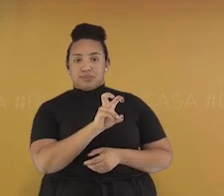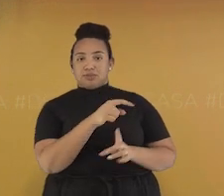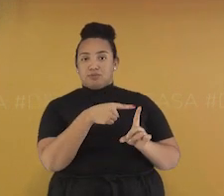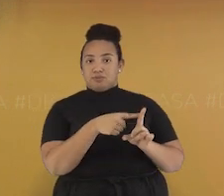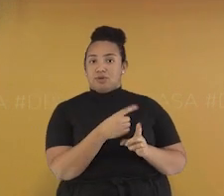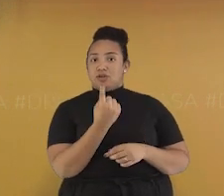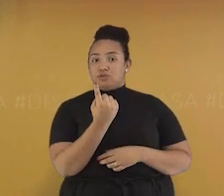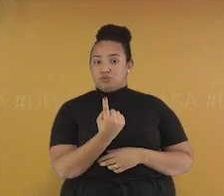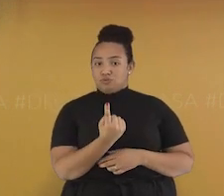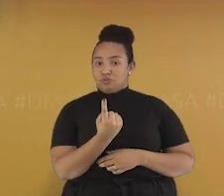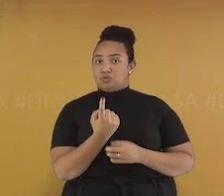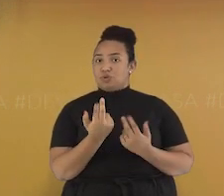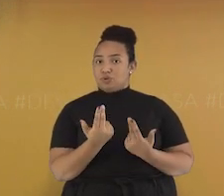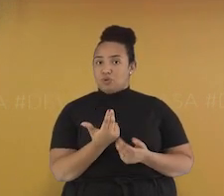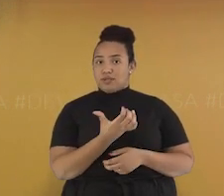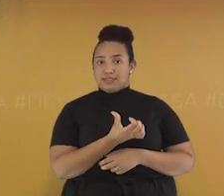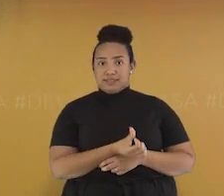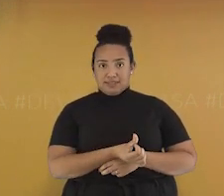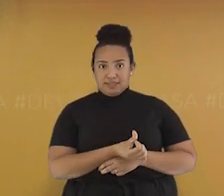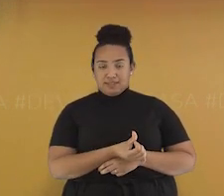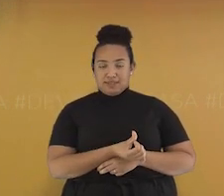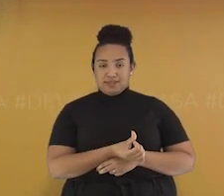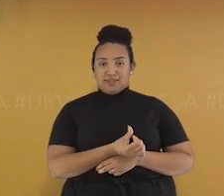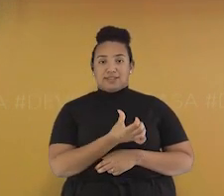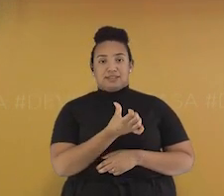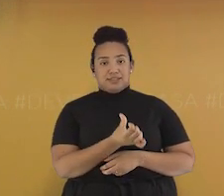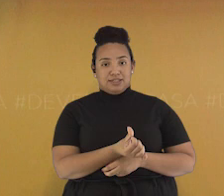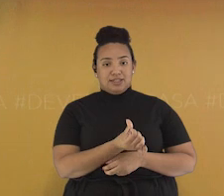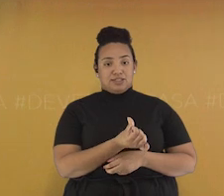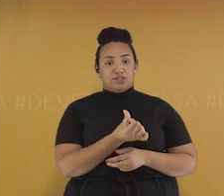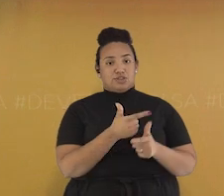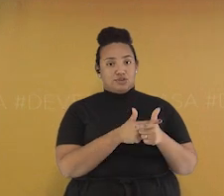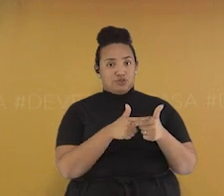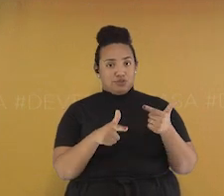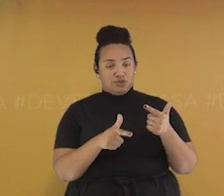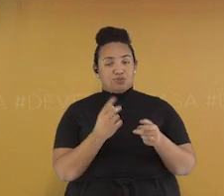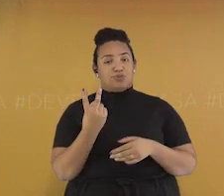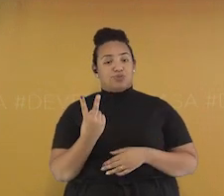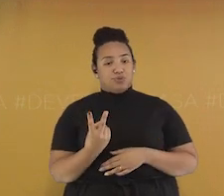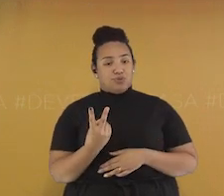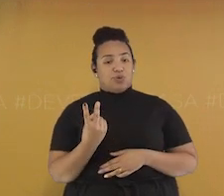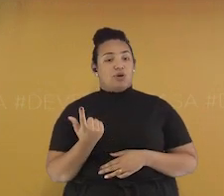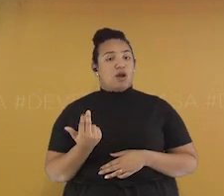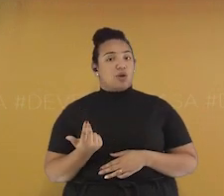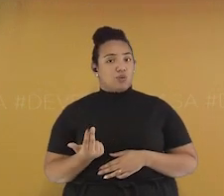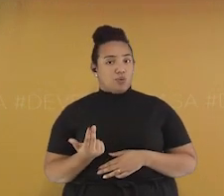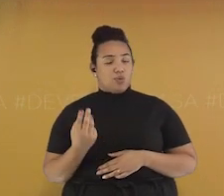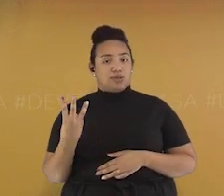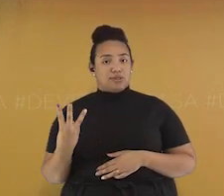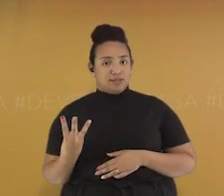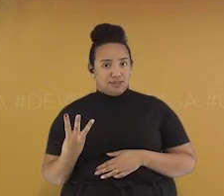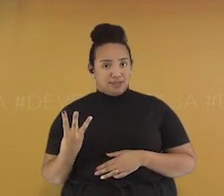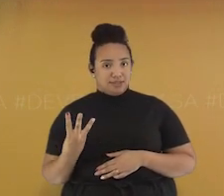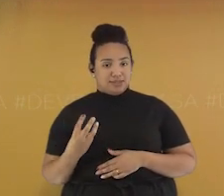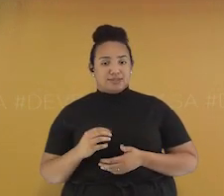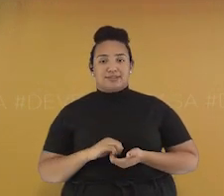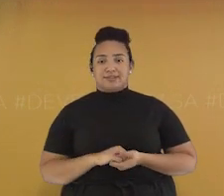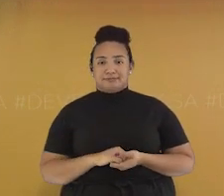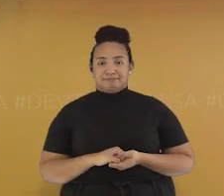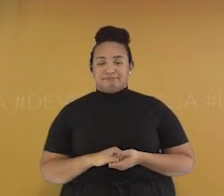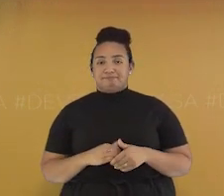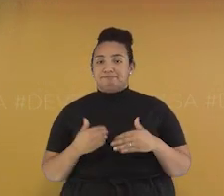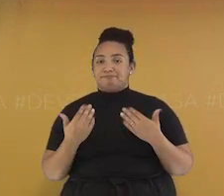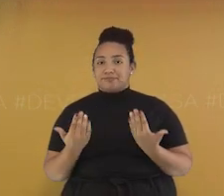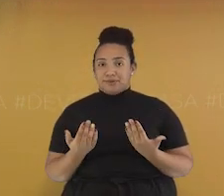Fazendo 5 mais 1, iremos encontrar 6. E dividindo 6 por 2, iremos obter